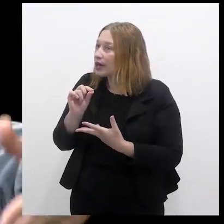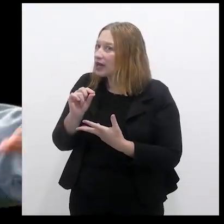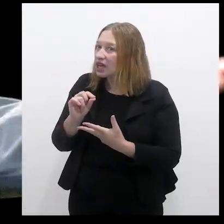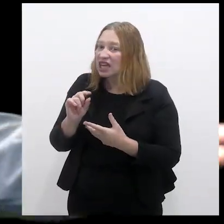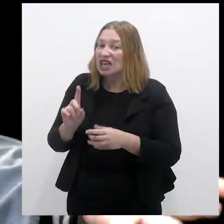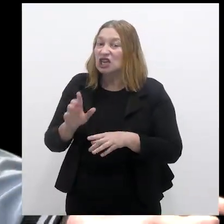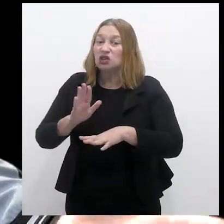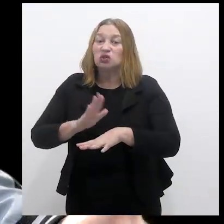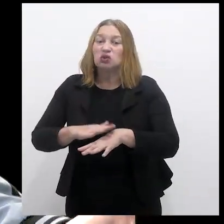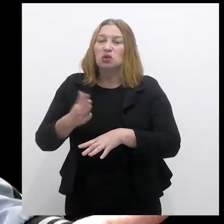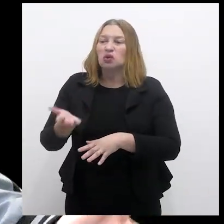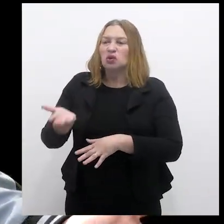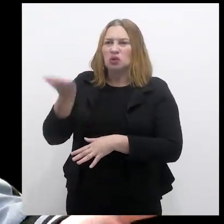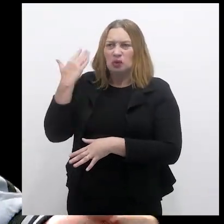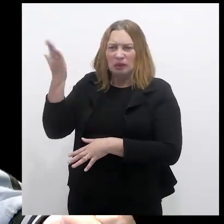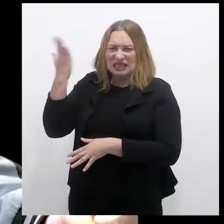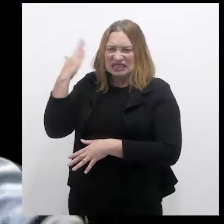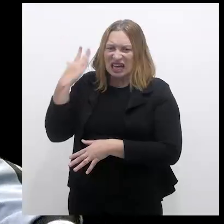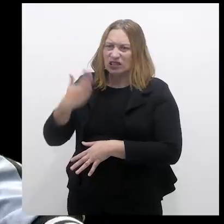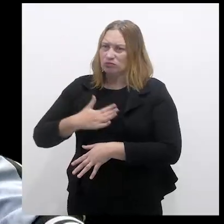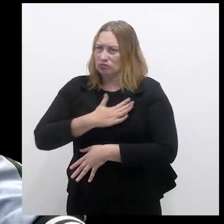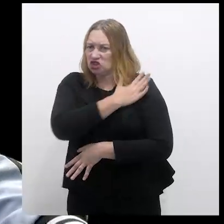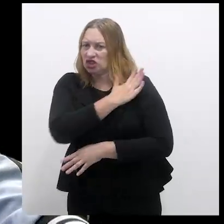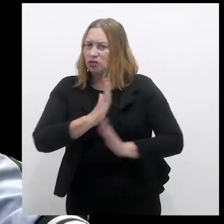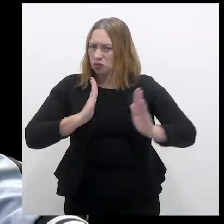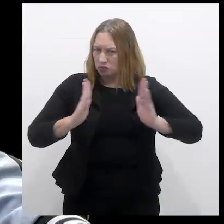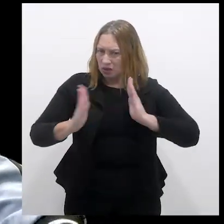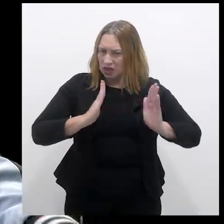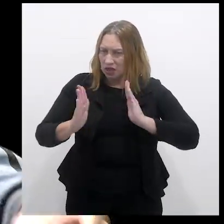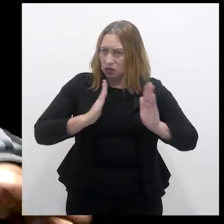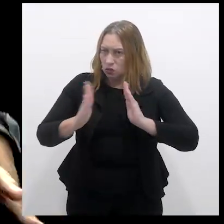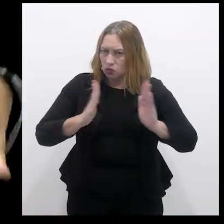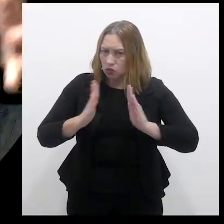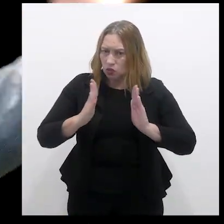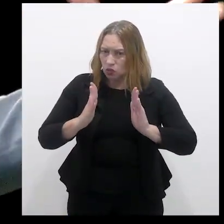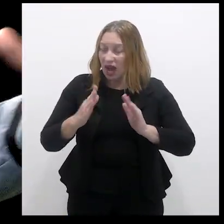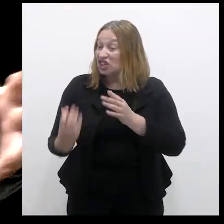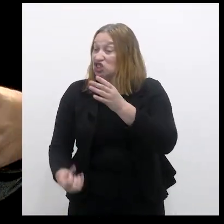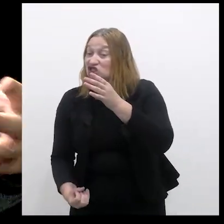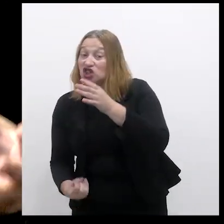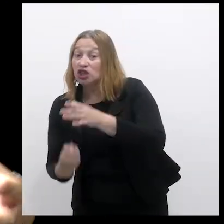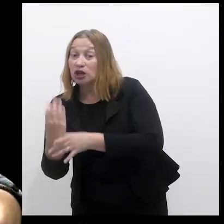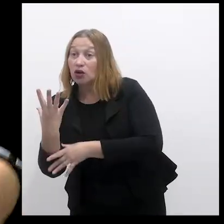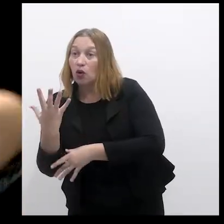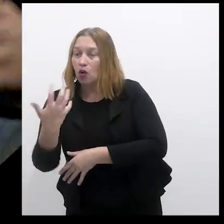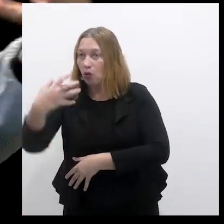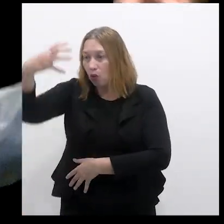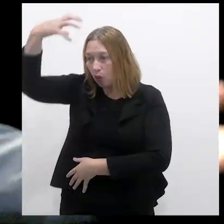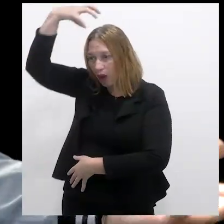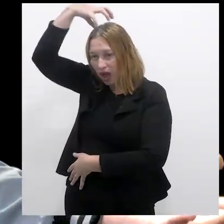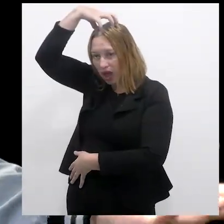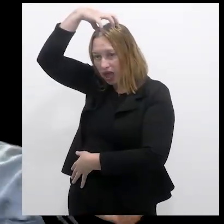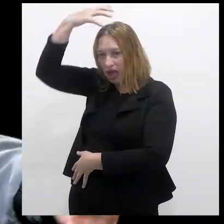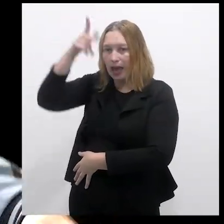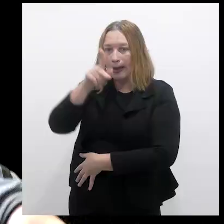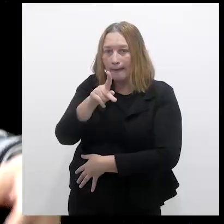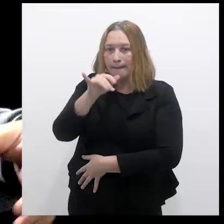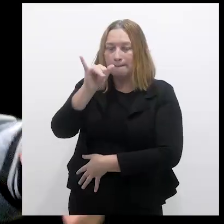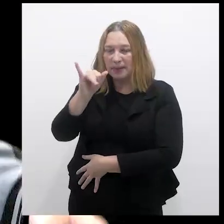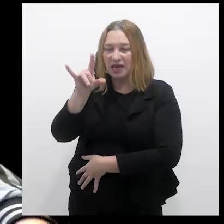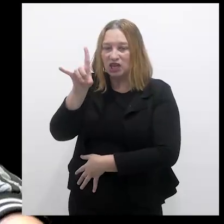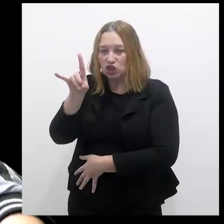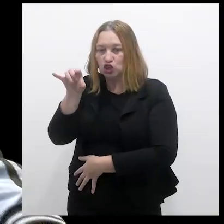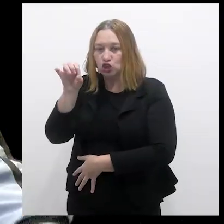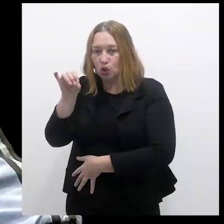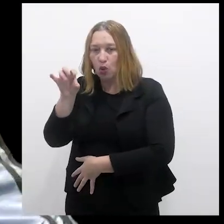toda a censura. E a gente falou, tá, mas como é que a gente vai fazer isso para a criança? E aí a gente criou um reino fantasioso, o reino de Pindorama, que é um dos